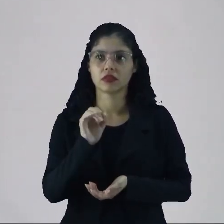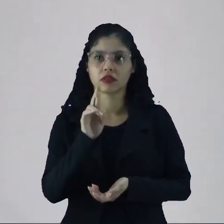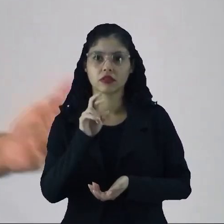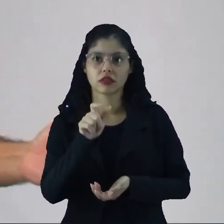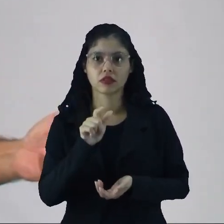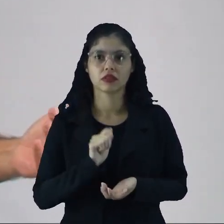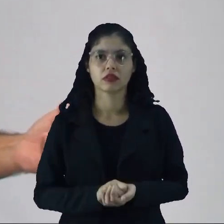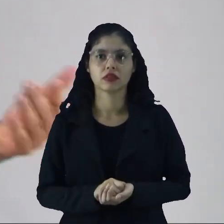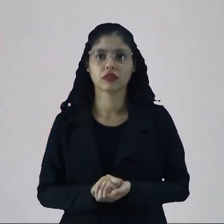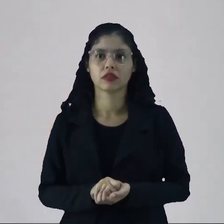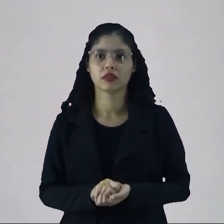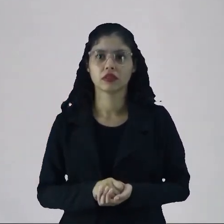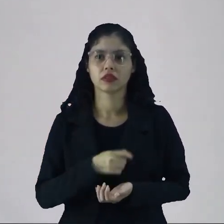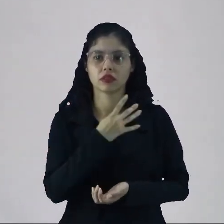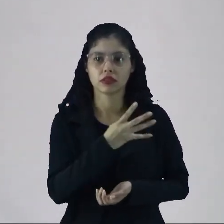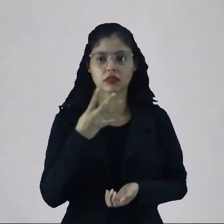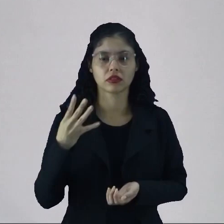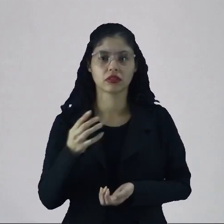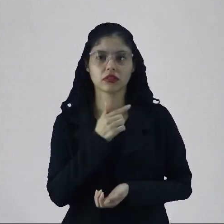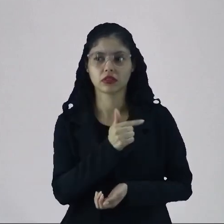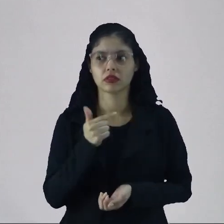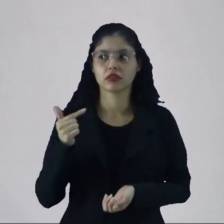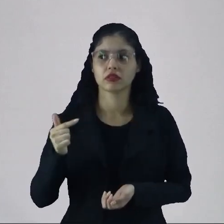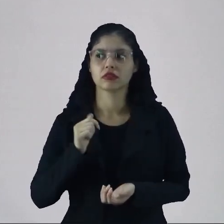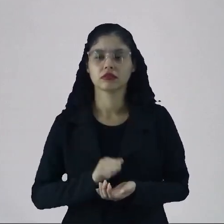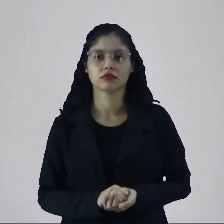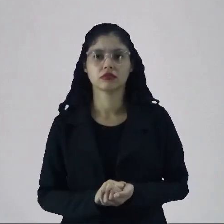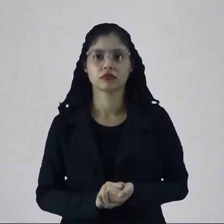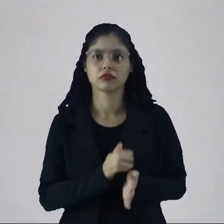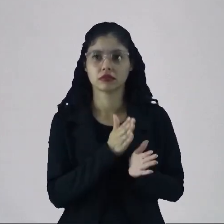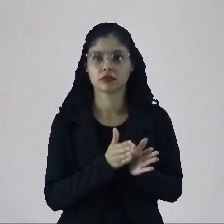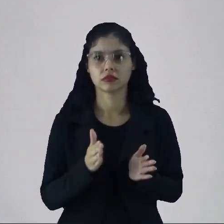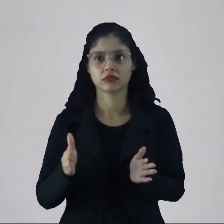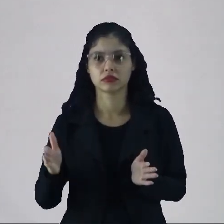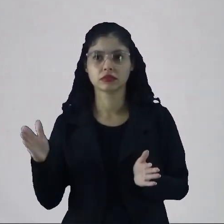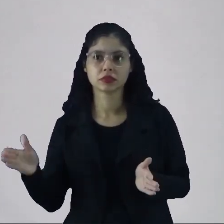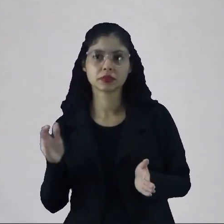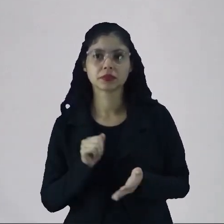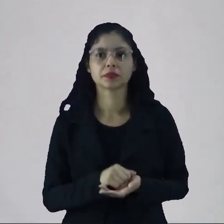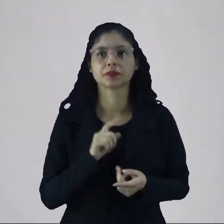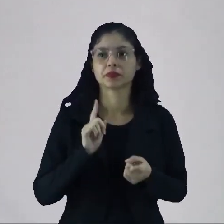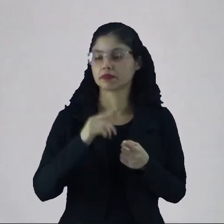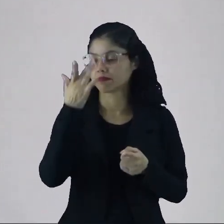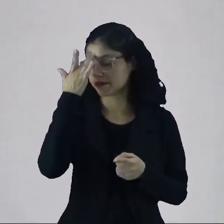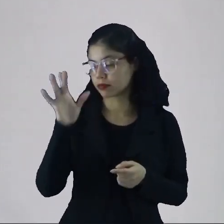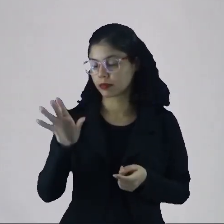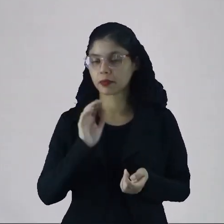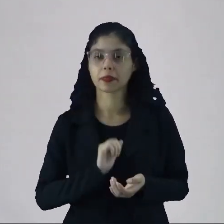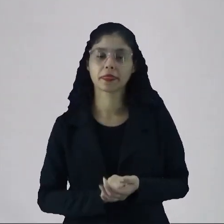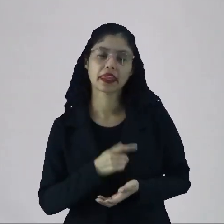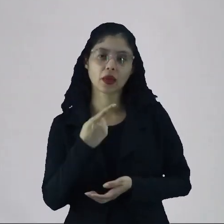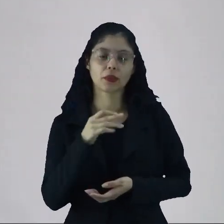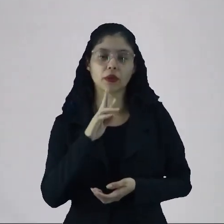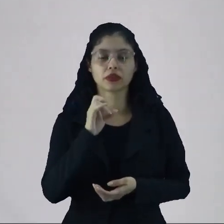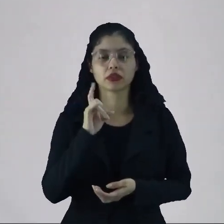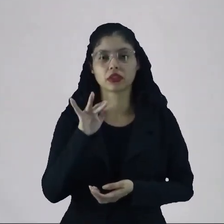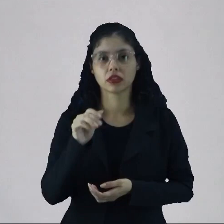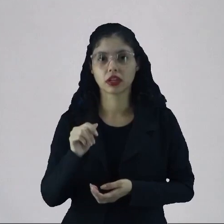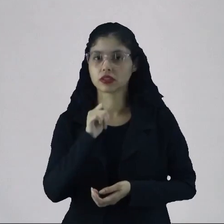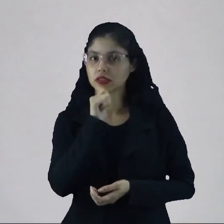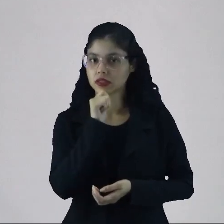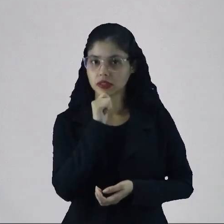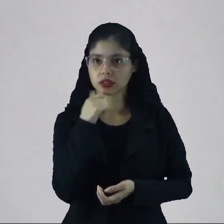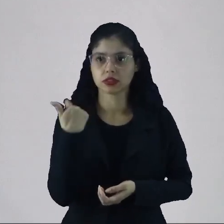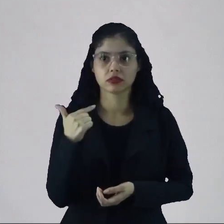que ele fez 4-4, 2-2? Tem uma sequência, você não sabe, porque a proporcionalidade não dá